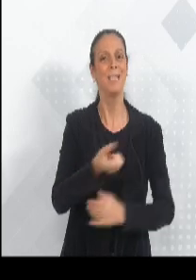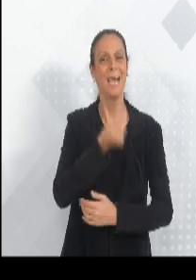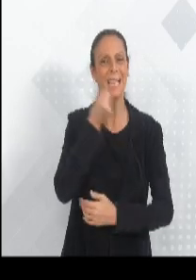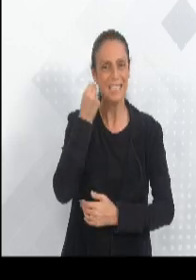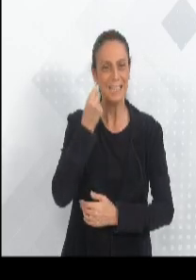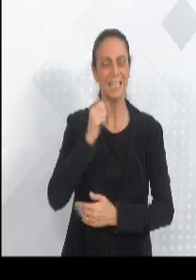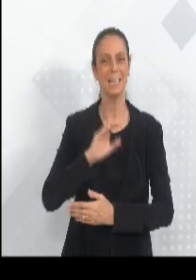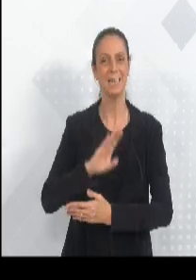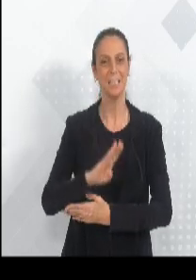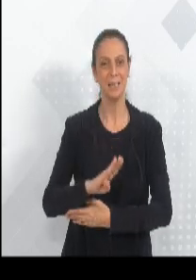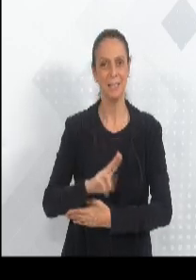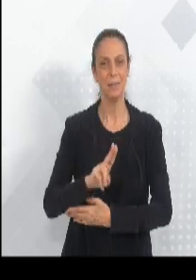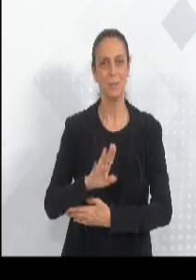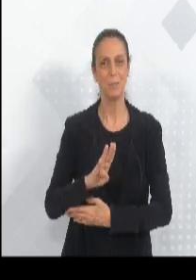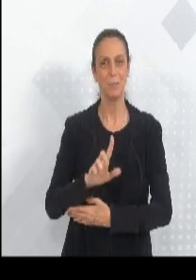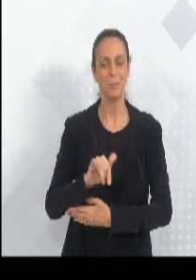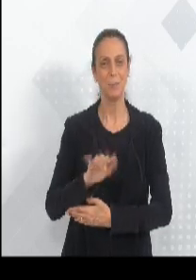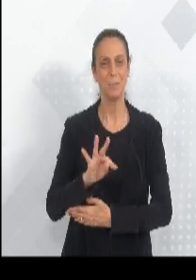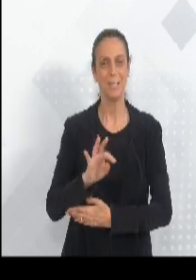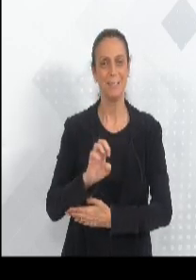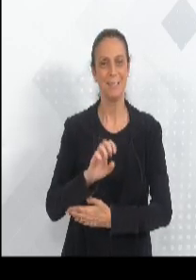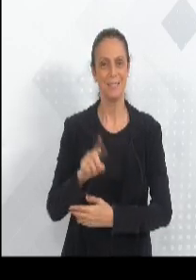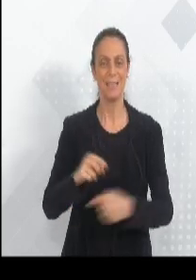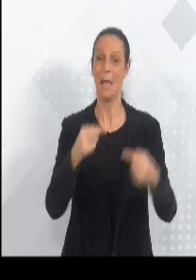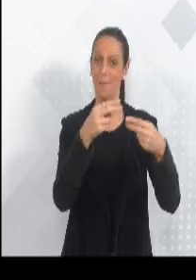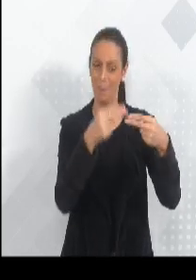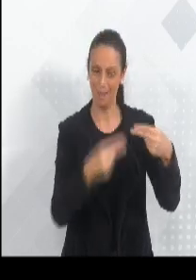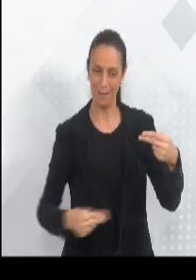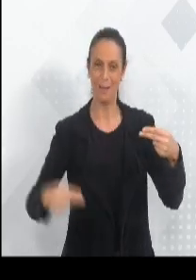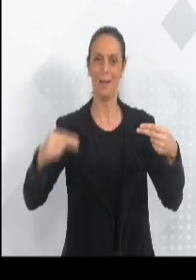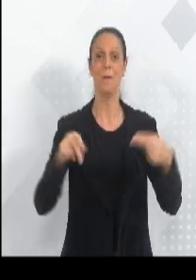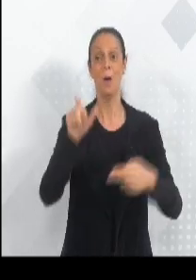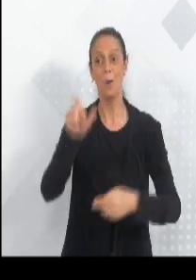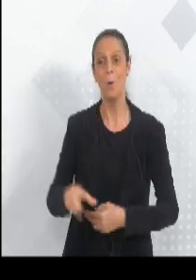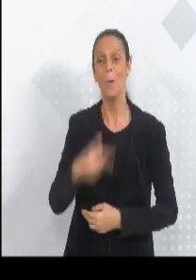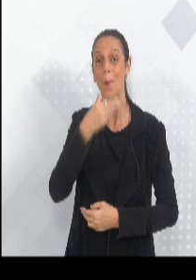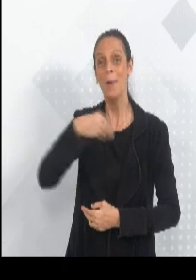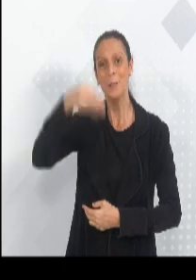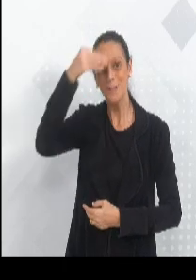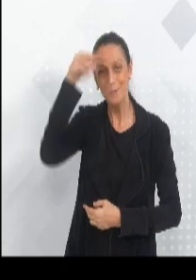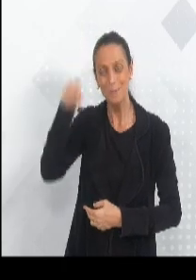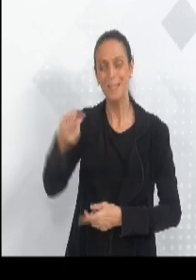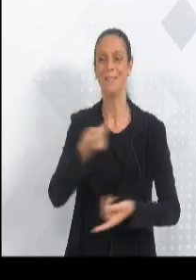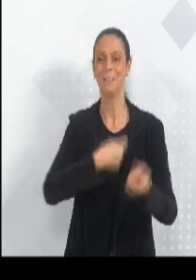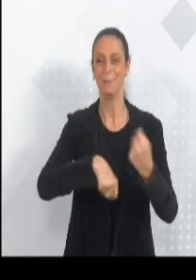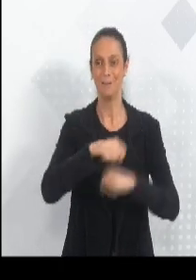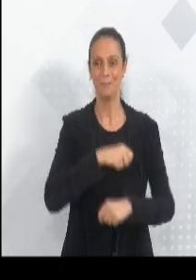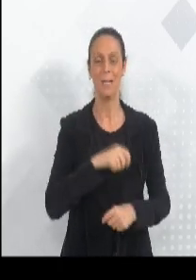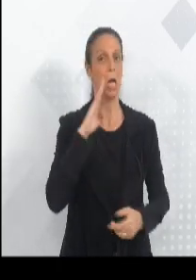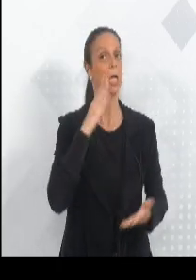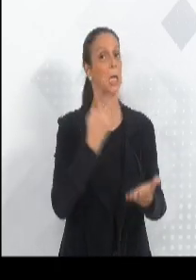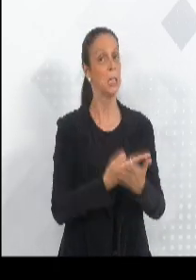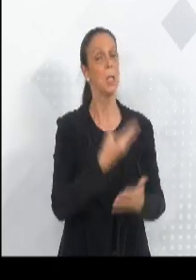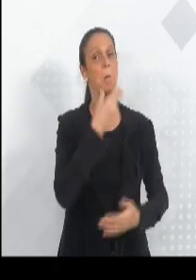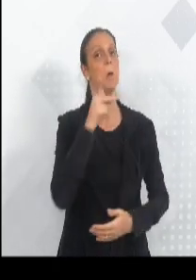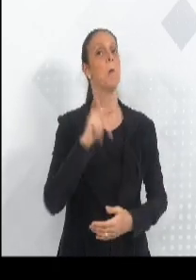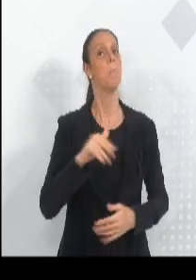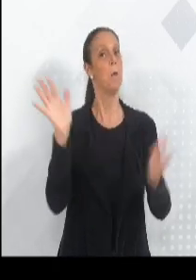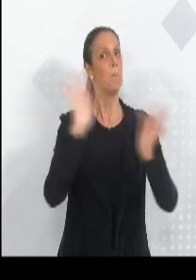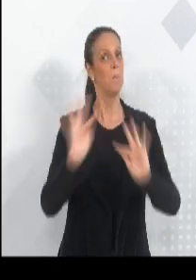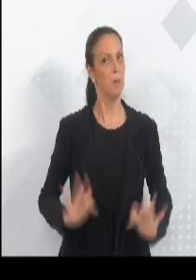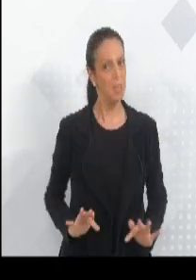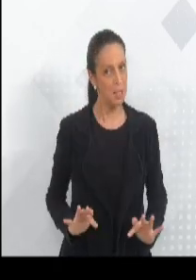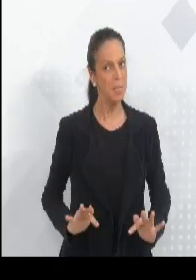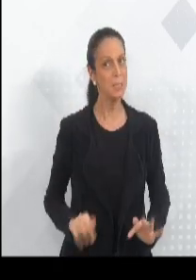do meu sobrinho Anderson que tá administrando hoje em dia o meu irmão deve estar feliz pela